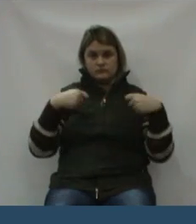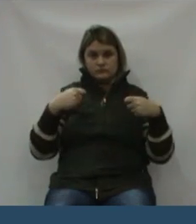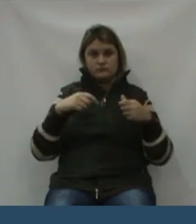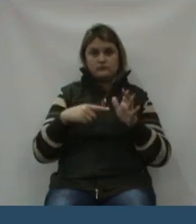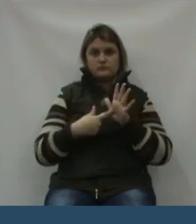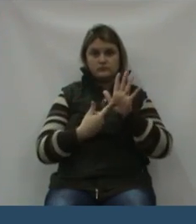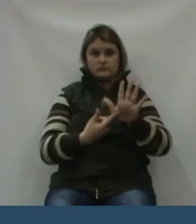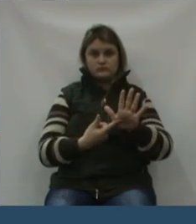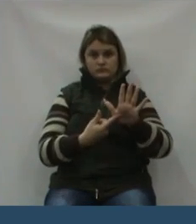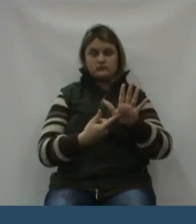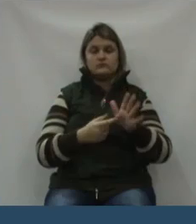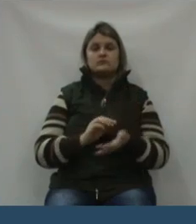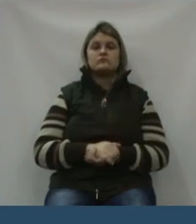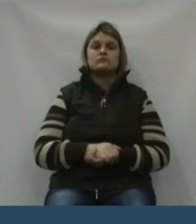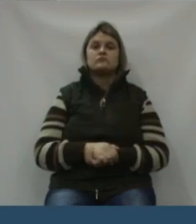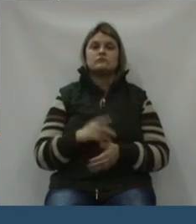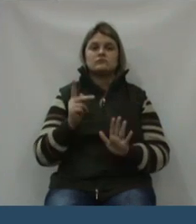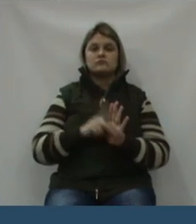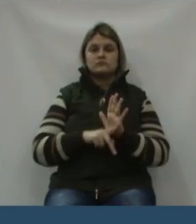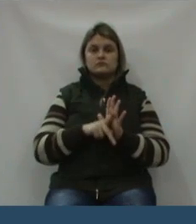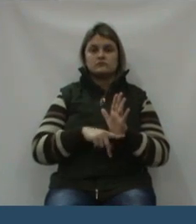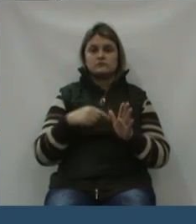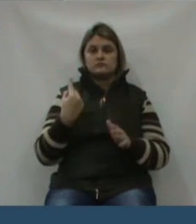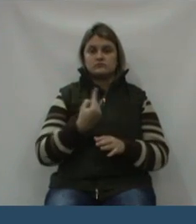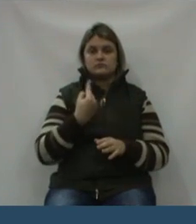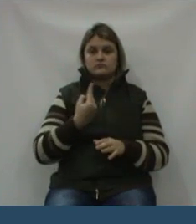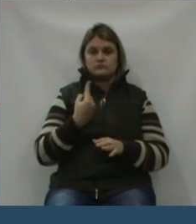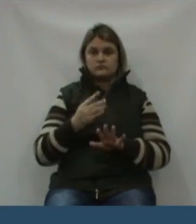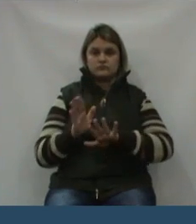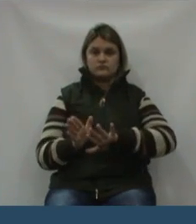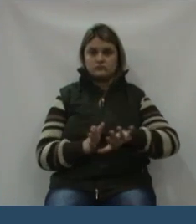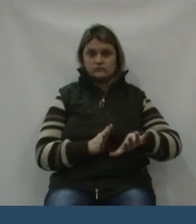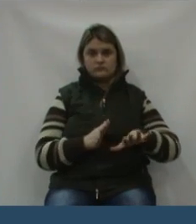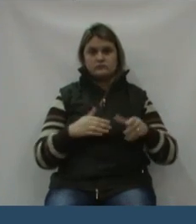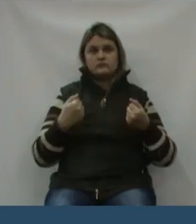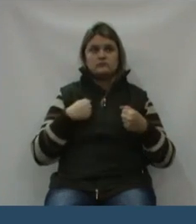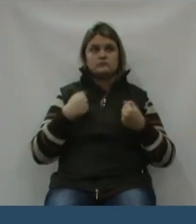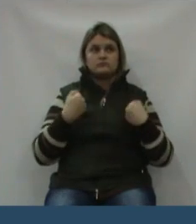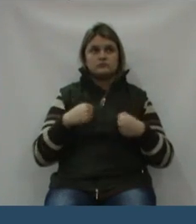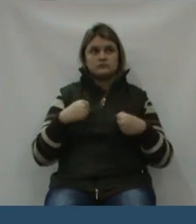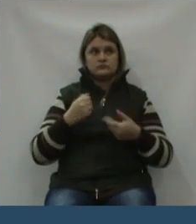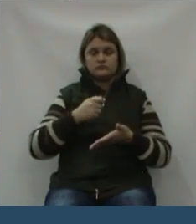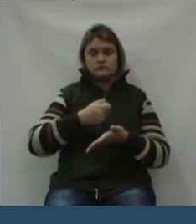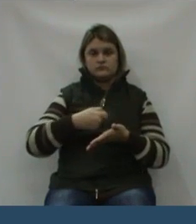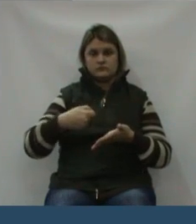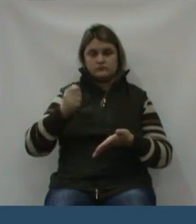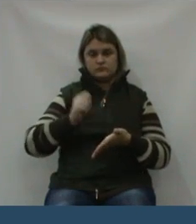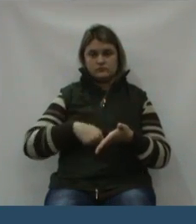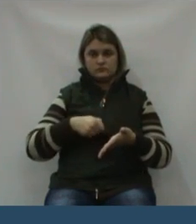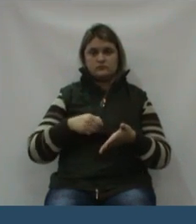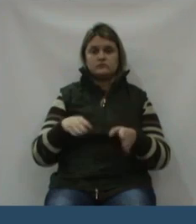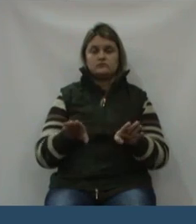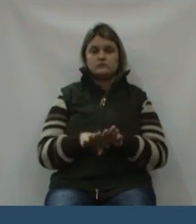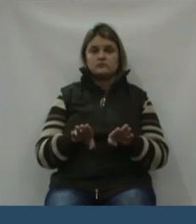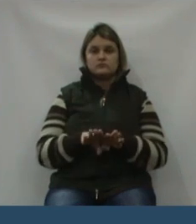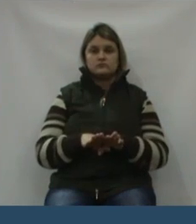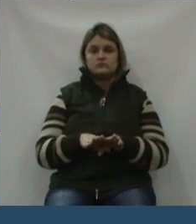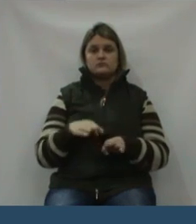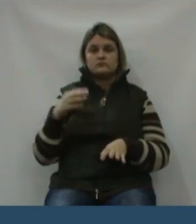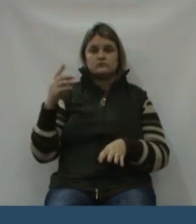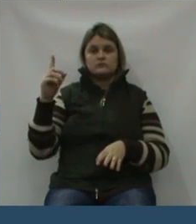postulatória de apresentar tal projeto de forma isolada. Eu necessito de assinatura de pelo